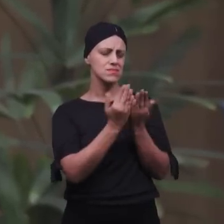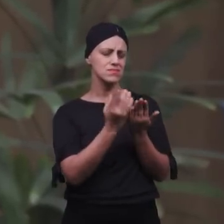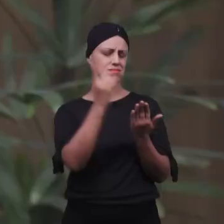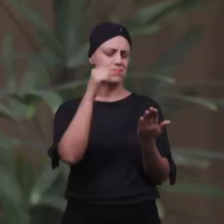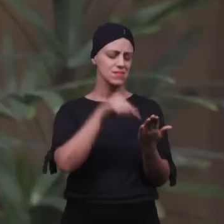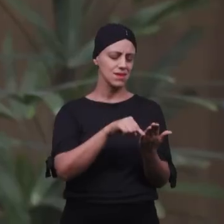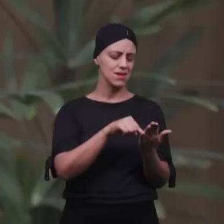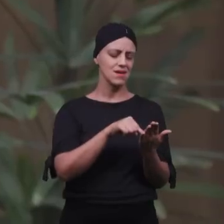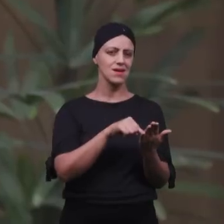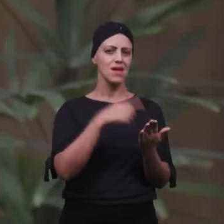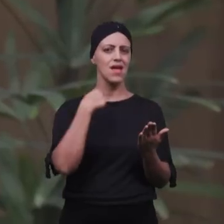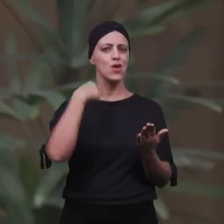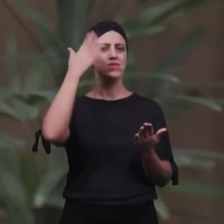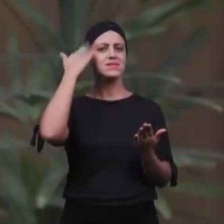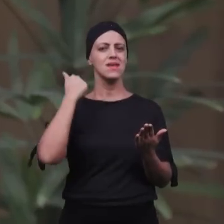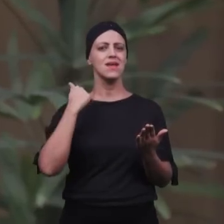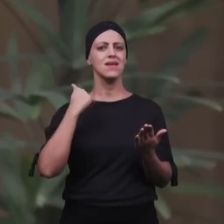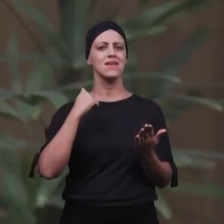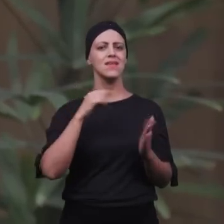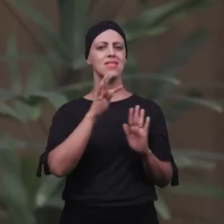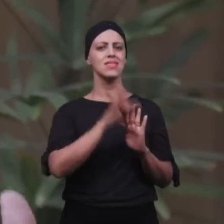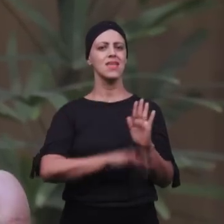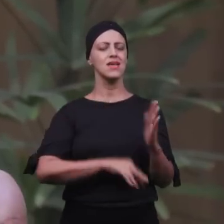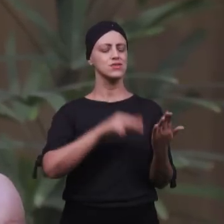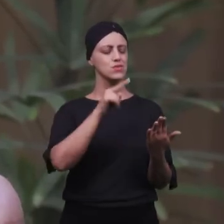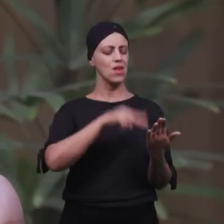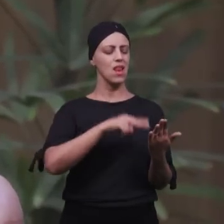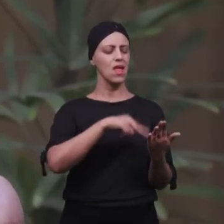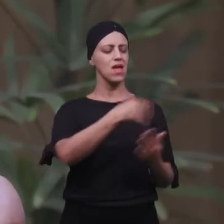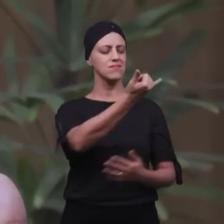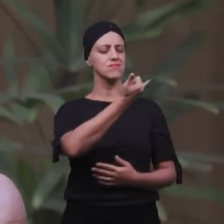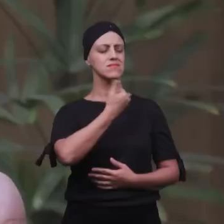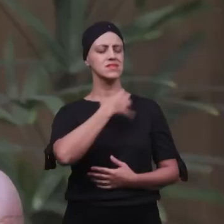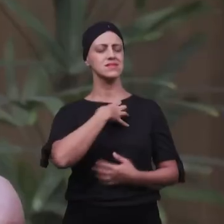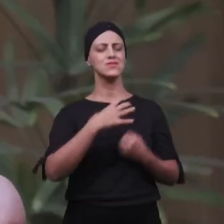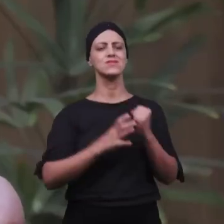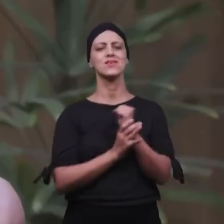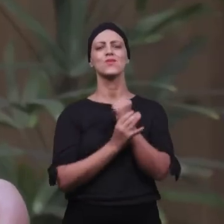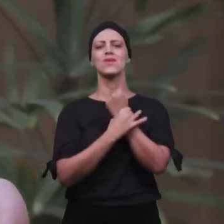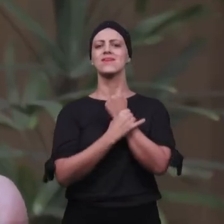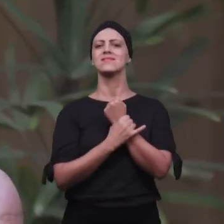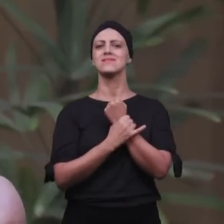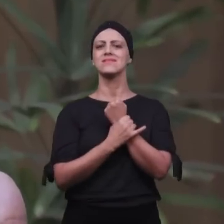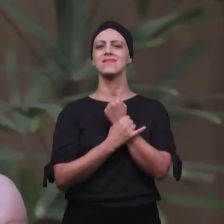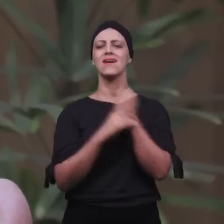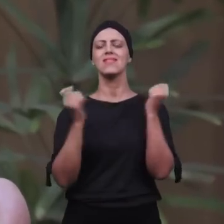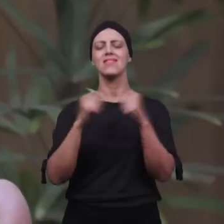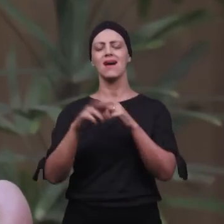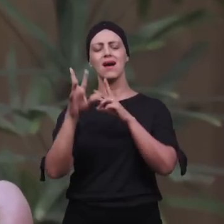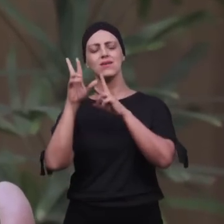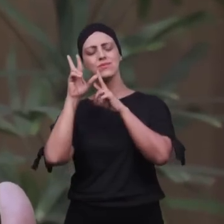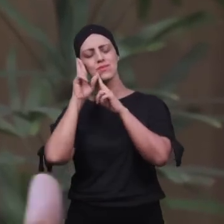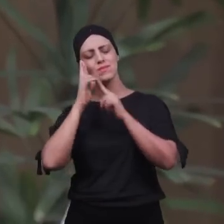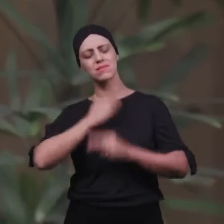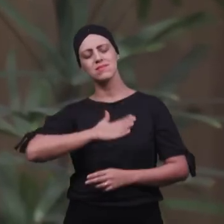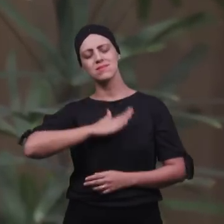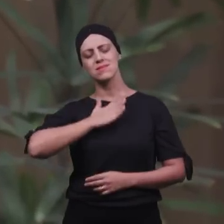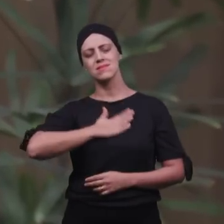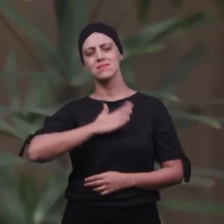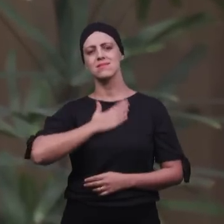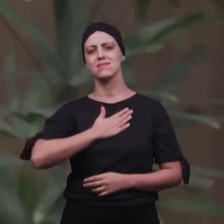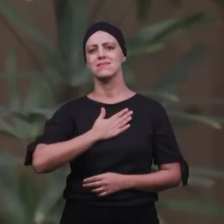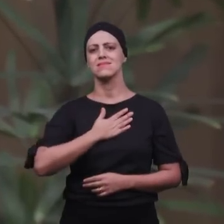eu sei que o texto que é lido, isso me traz segurança, para eu dormir, para minha família ter tranquilidade. Isso